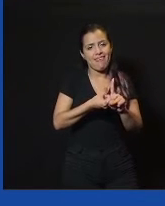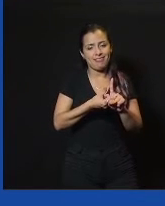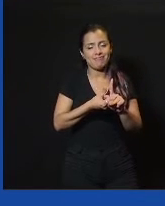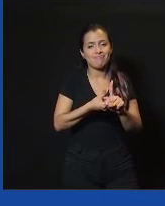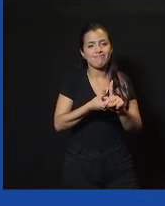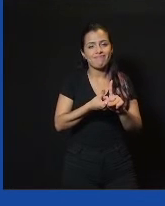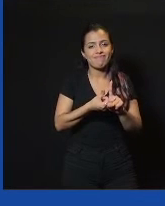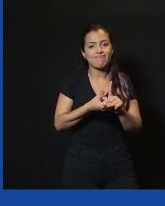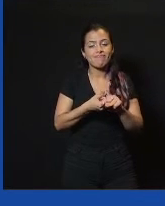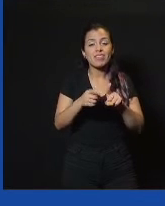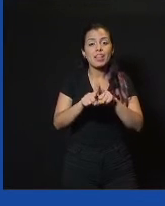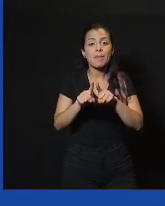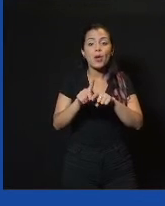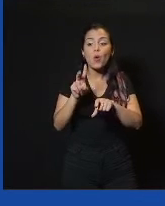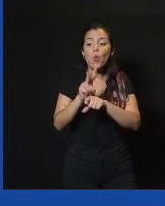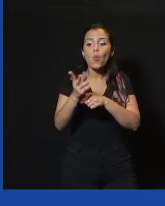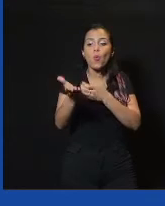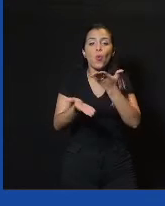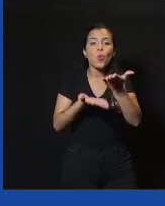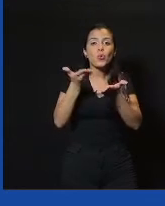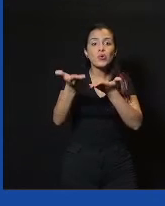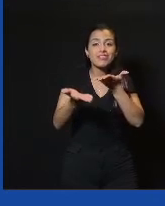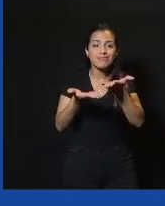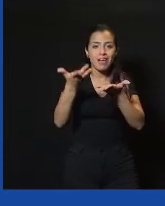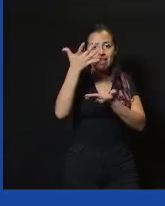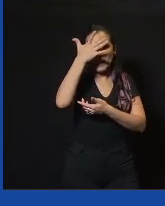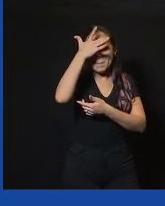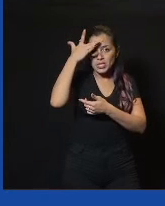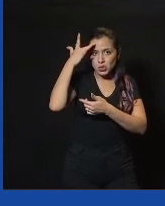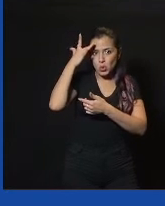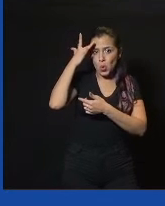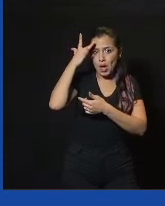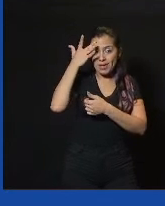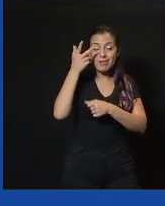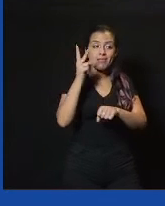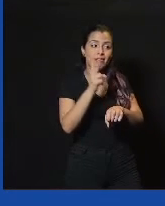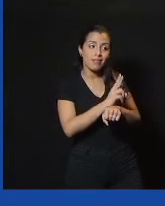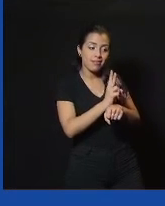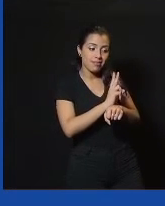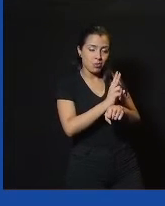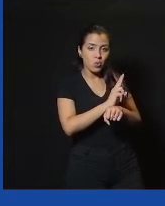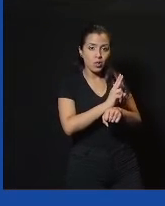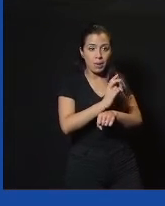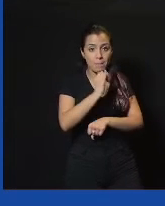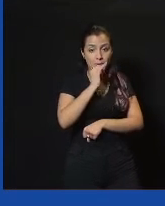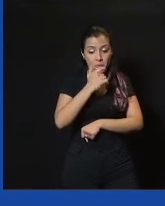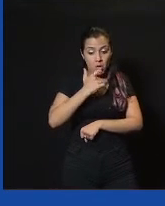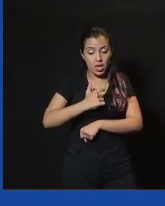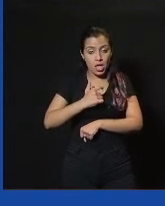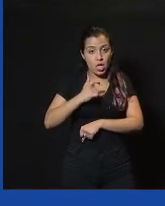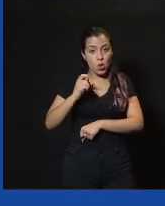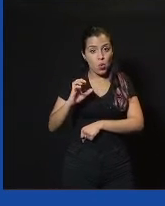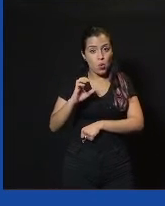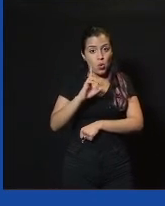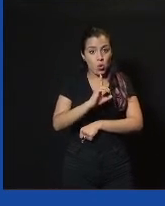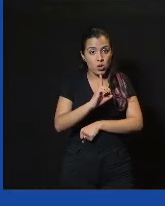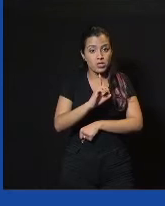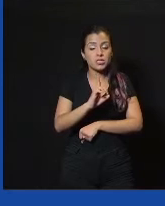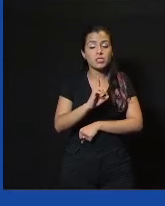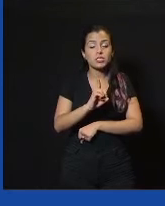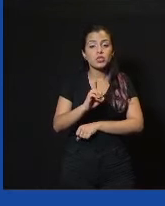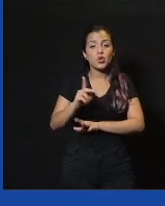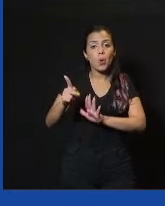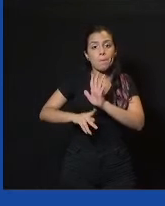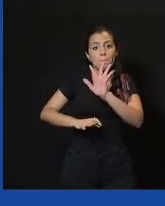de quem está cuidando, né? A gente entende. Eu, por exemplo, eu coordeno o projeto de atendimento que iniciou-se